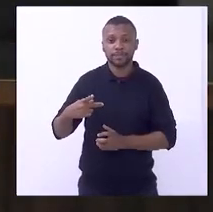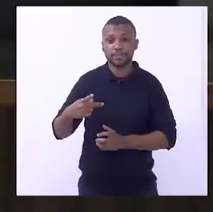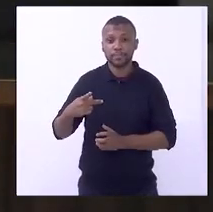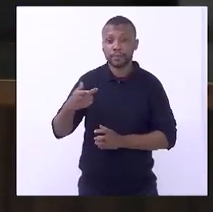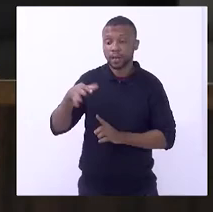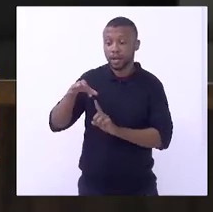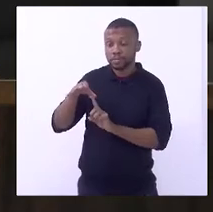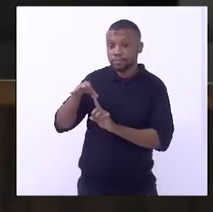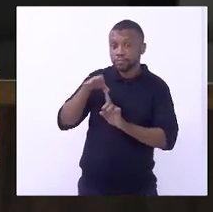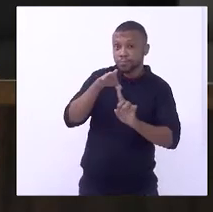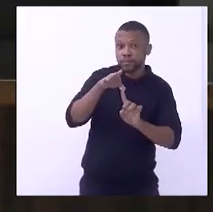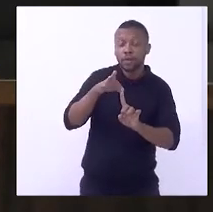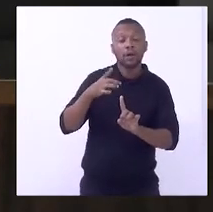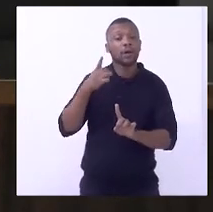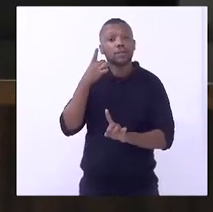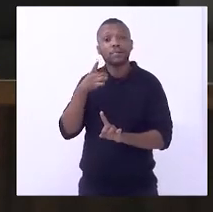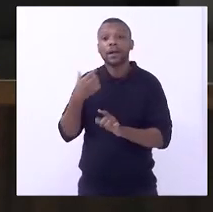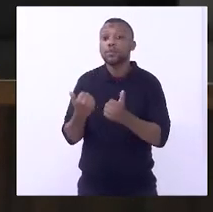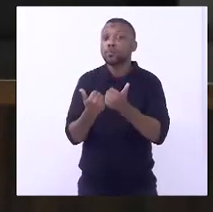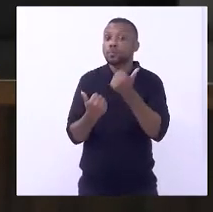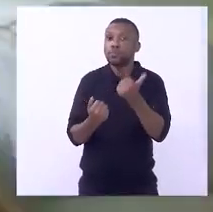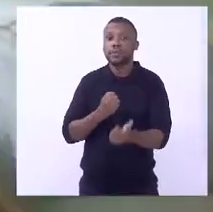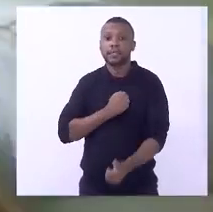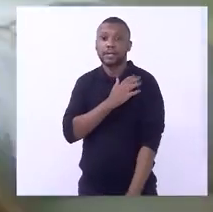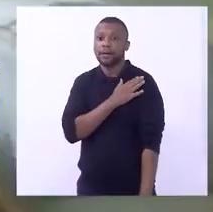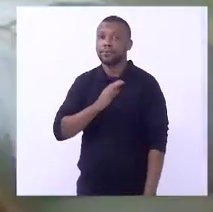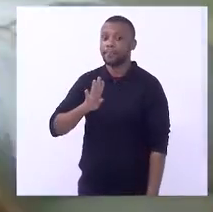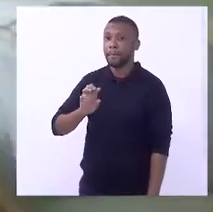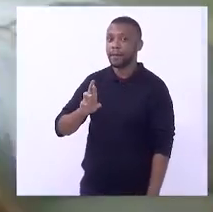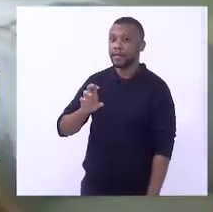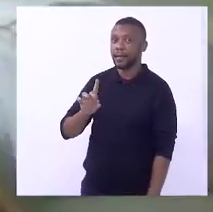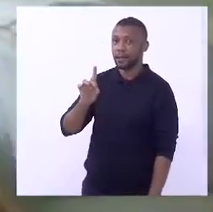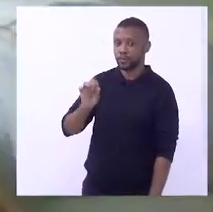indica deputado subtenente Bernardo.